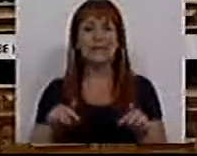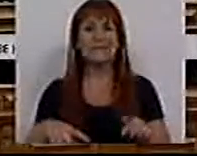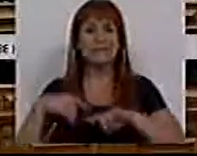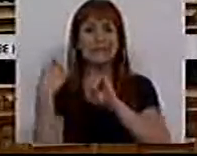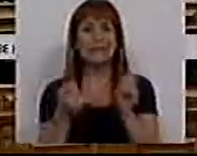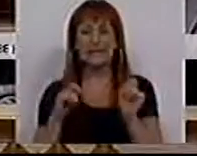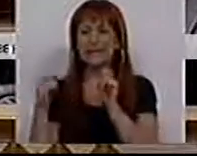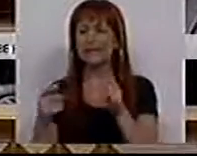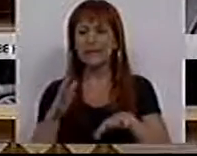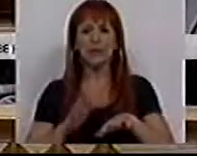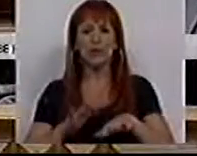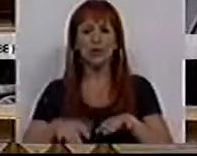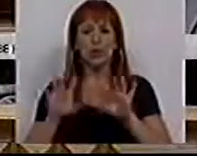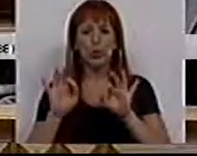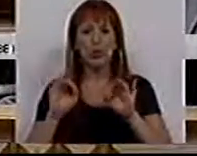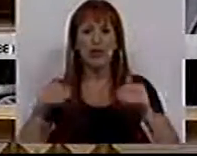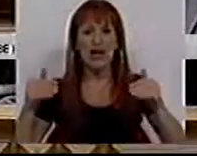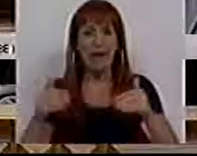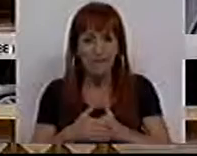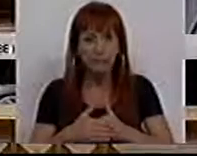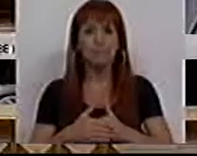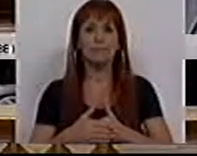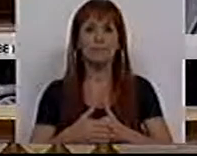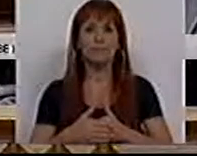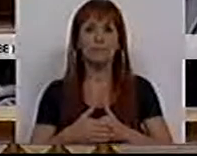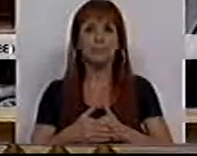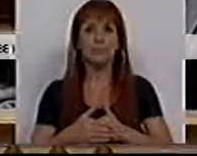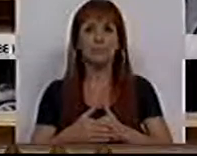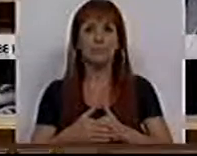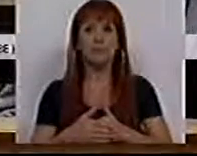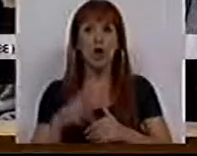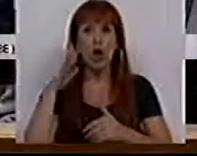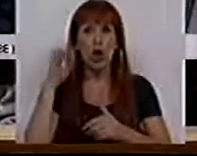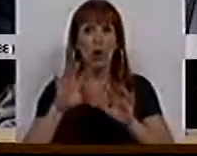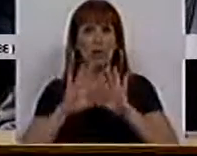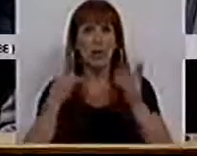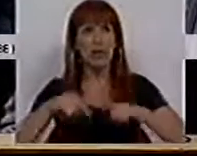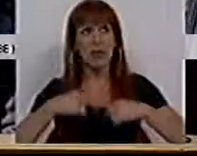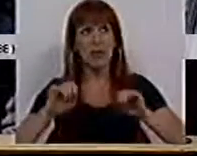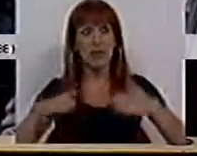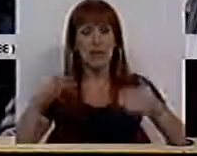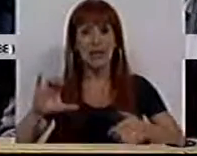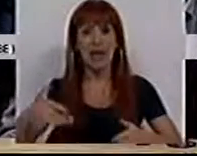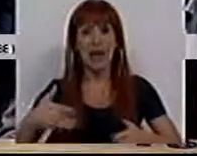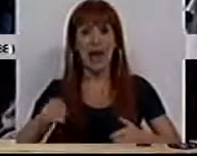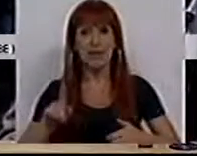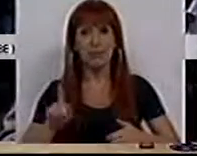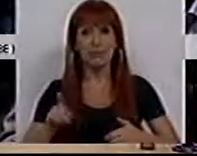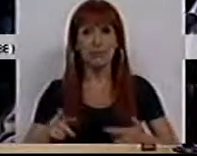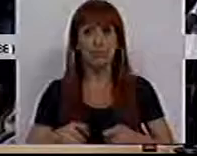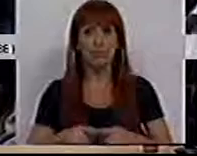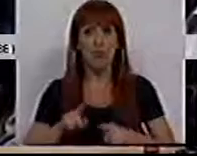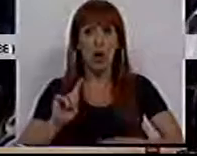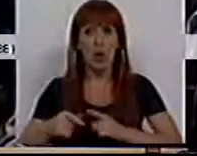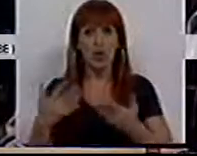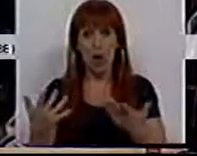Estes debates sobre cuidados paliativos, em geral por iniciativa do CDS,